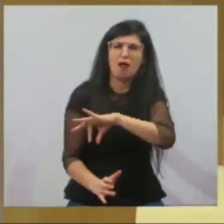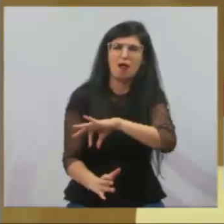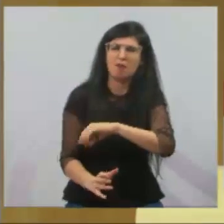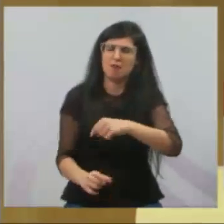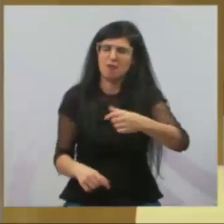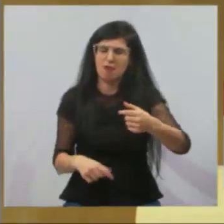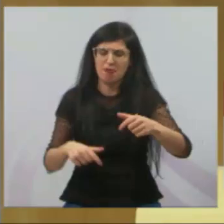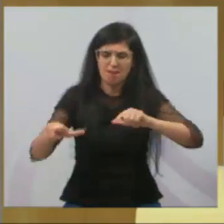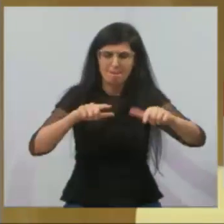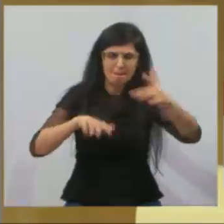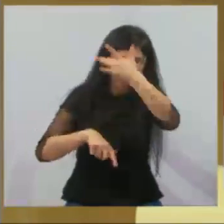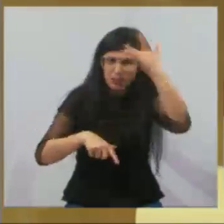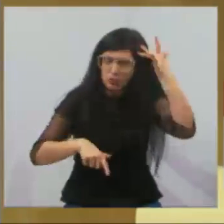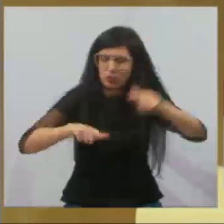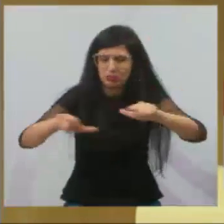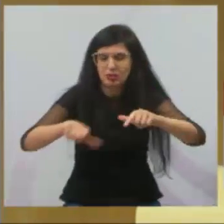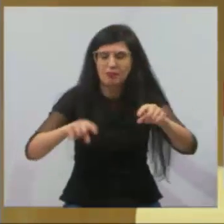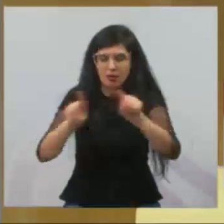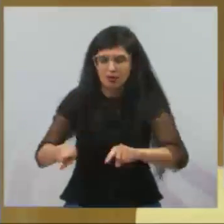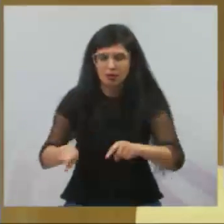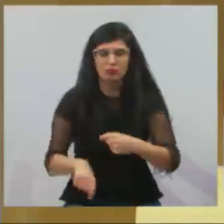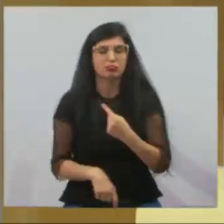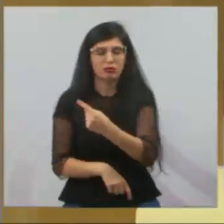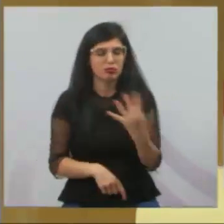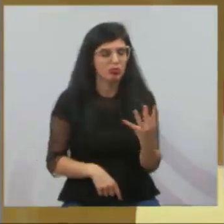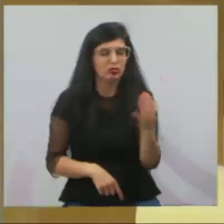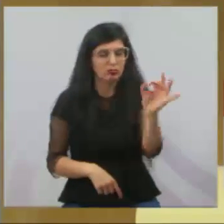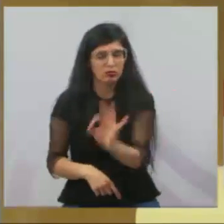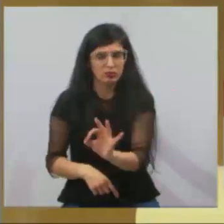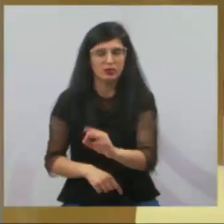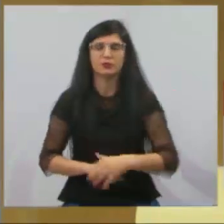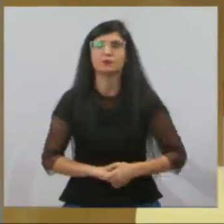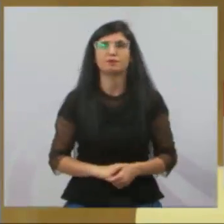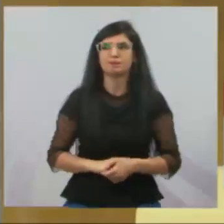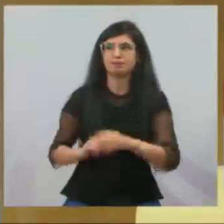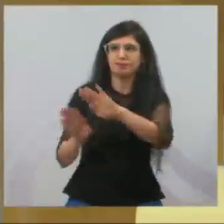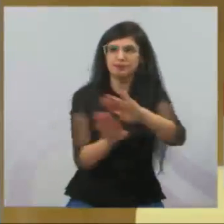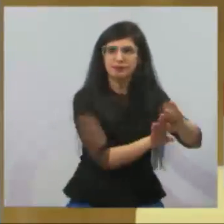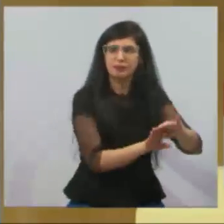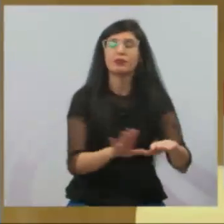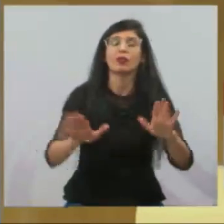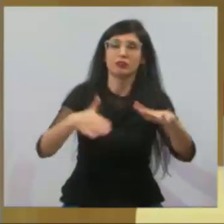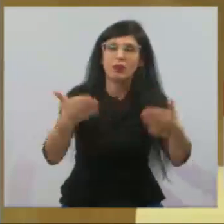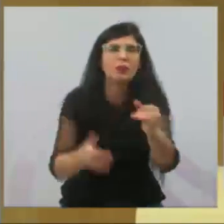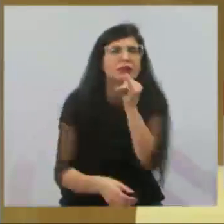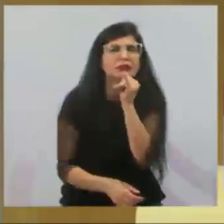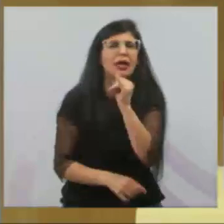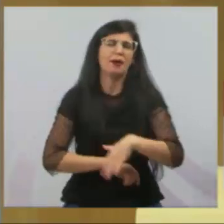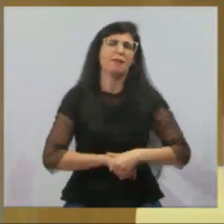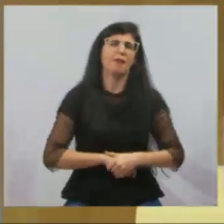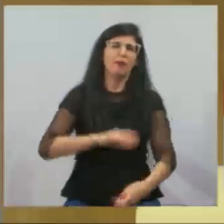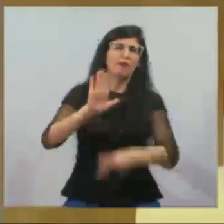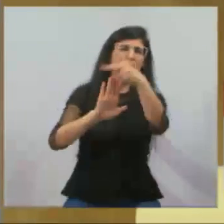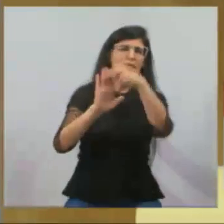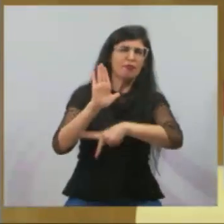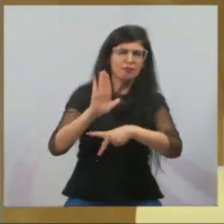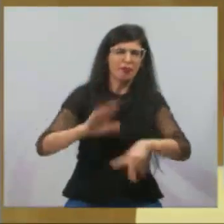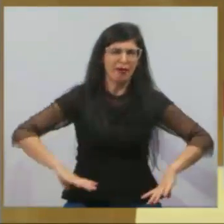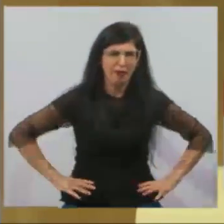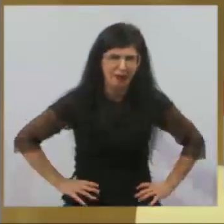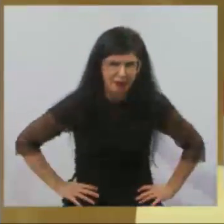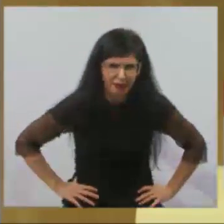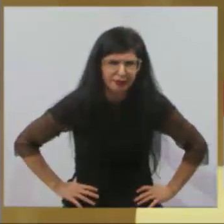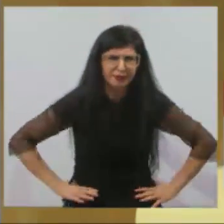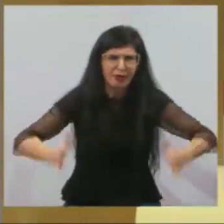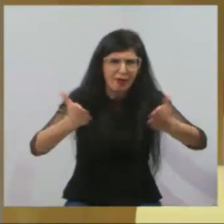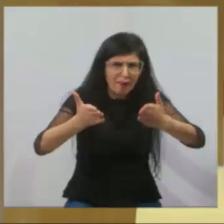vocês. Qual seria o maluco, o doido do prefeito que colocaria um projeto num momento desse, na véspera